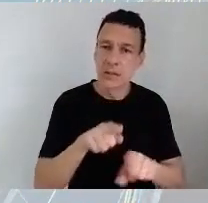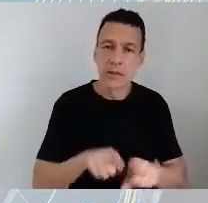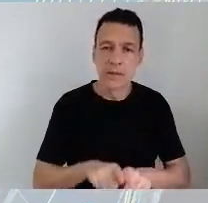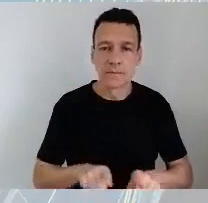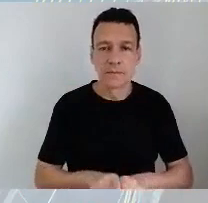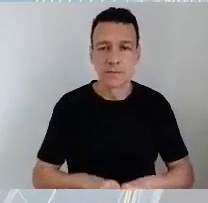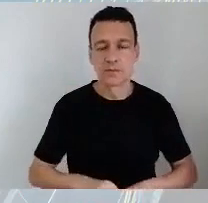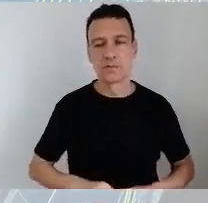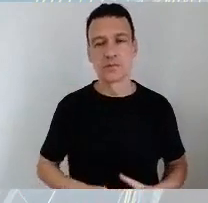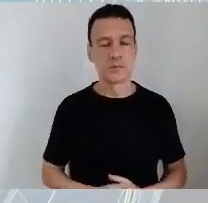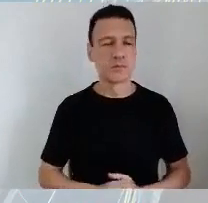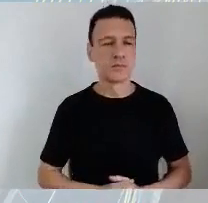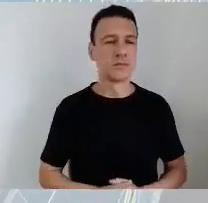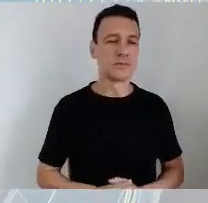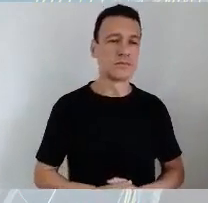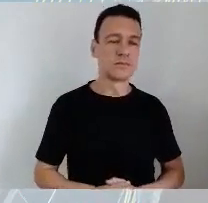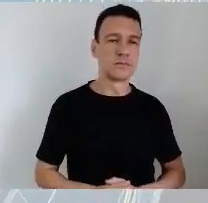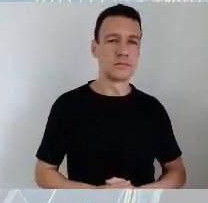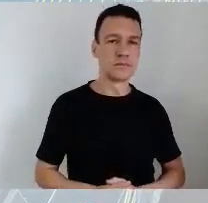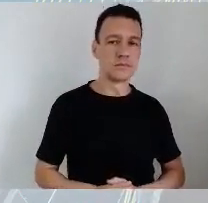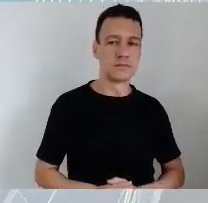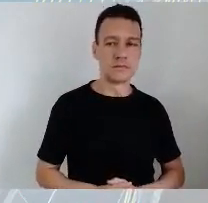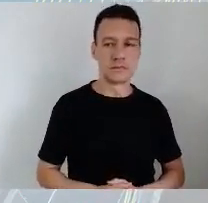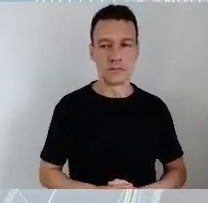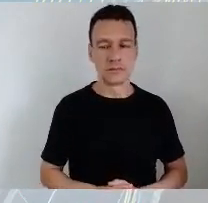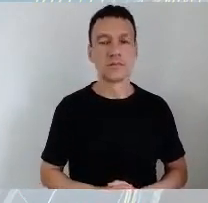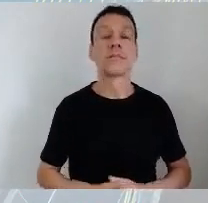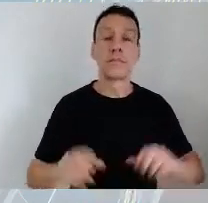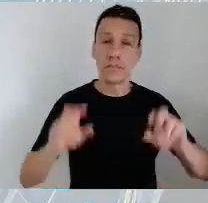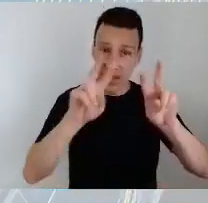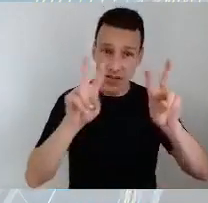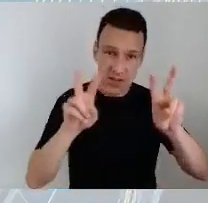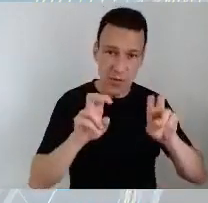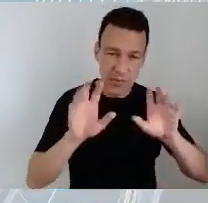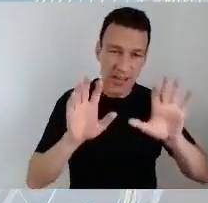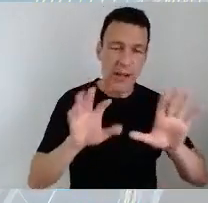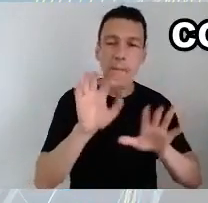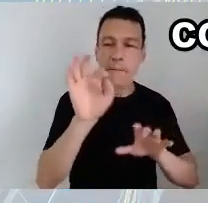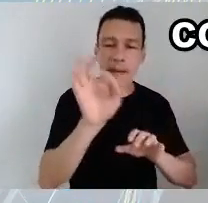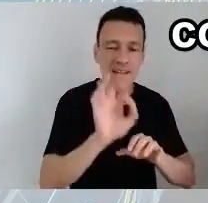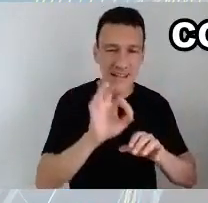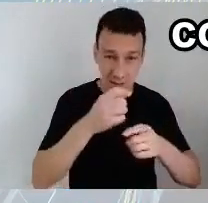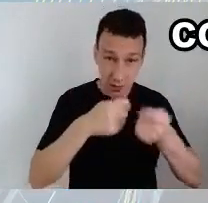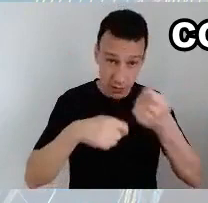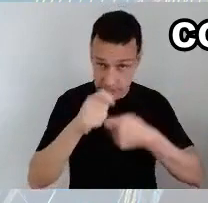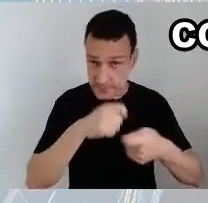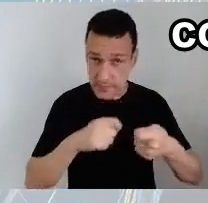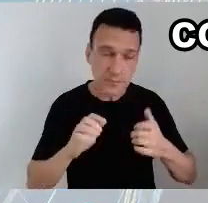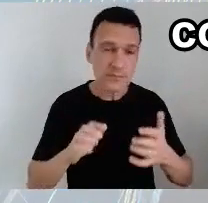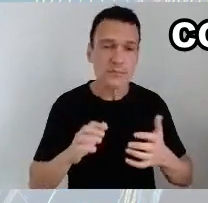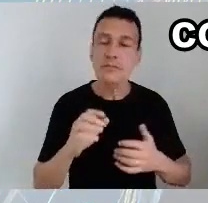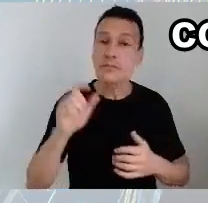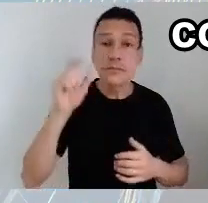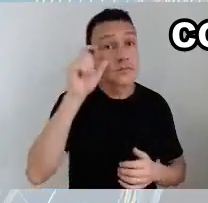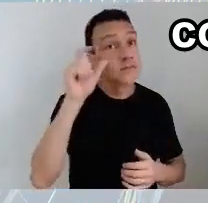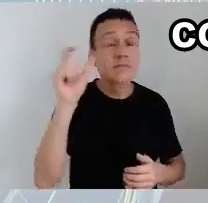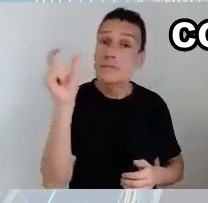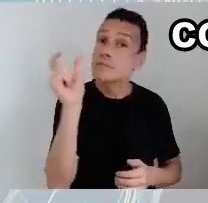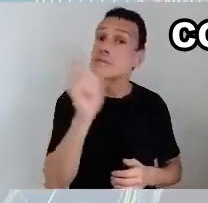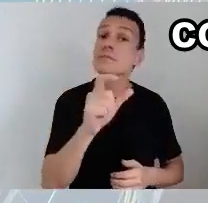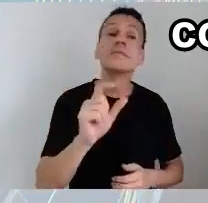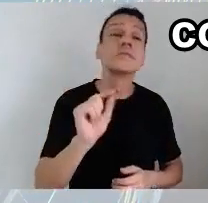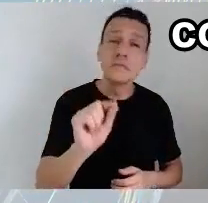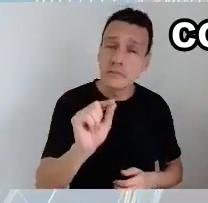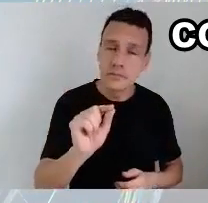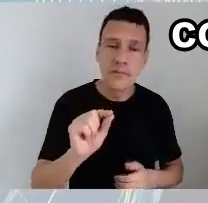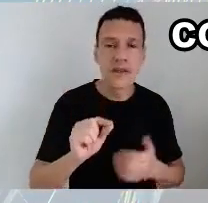Entrando um pouco ali na questão das métricas de negócio, é muito interessante que a gente consiga unir tanto as